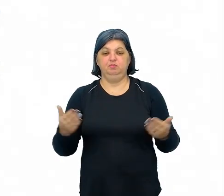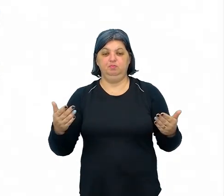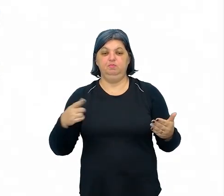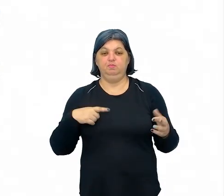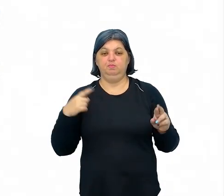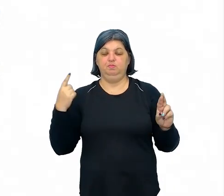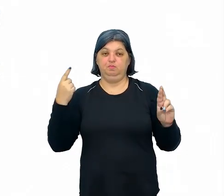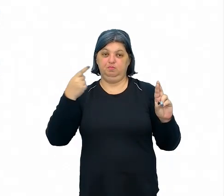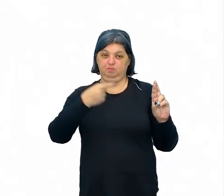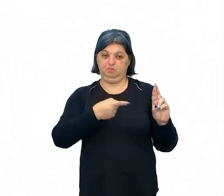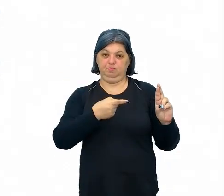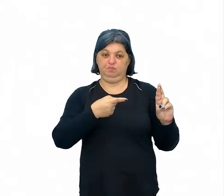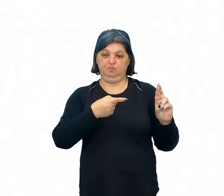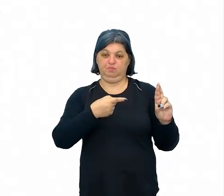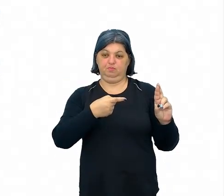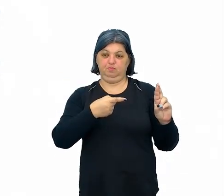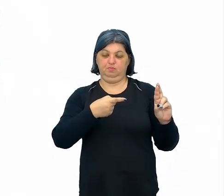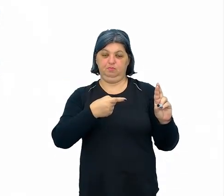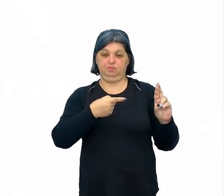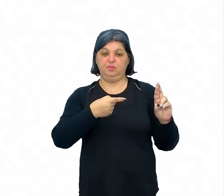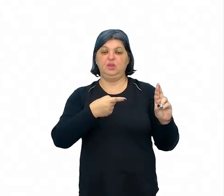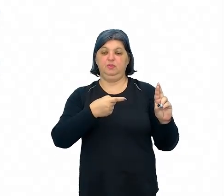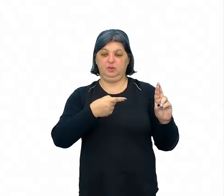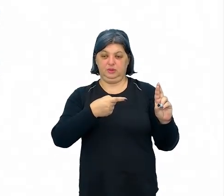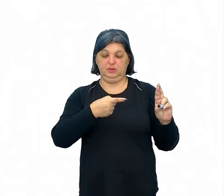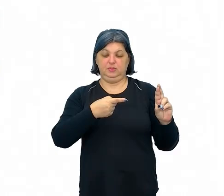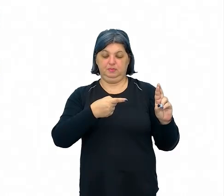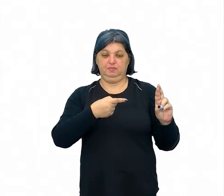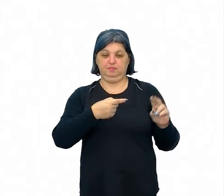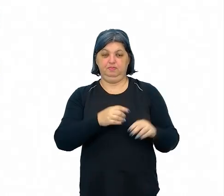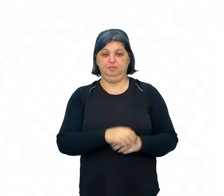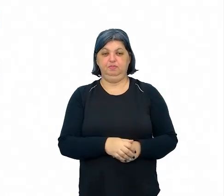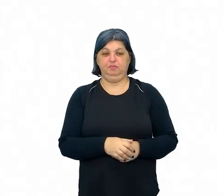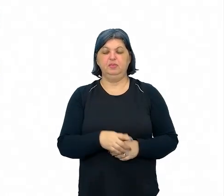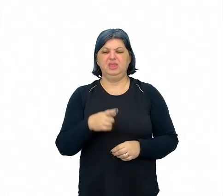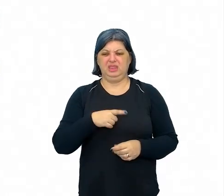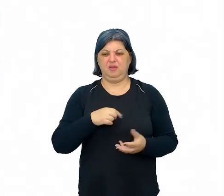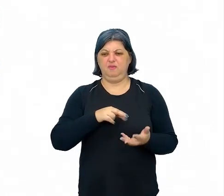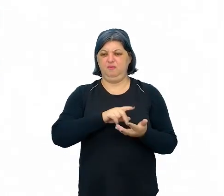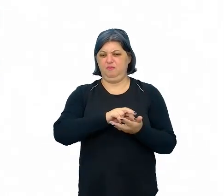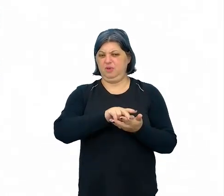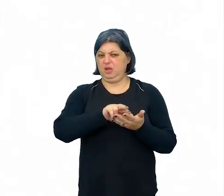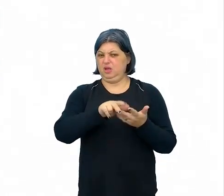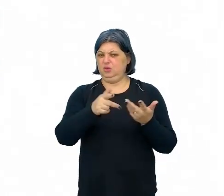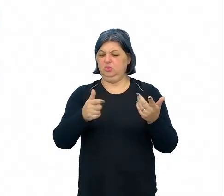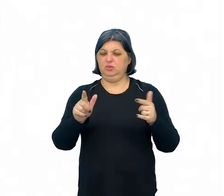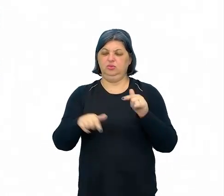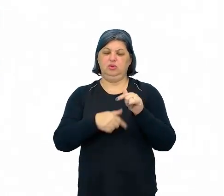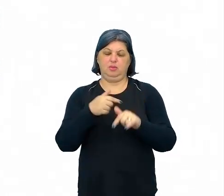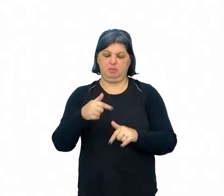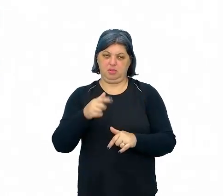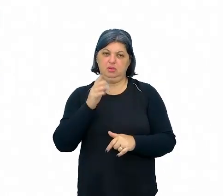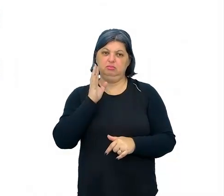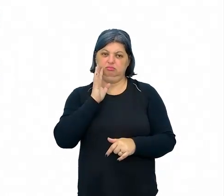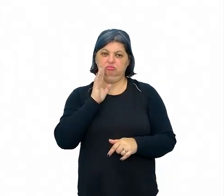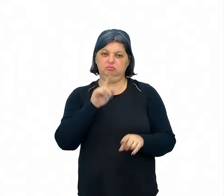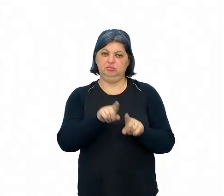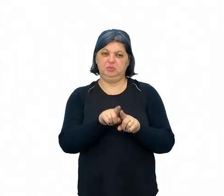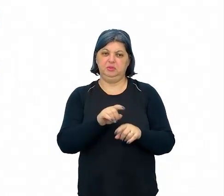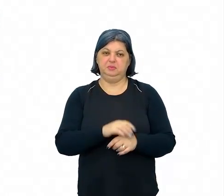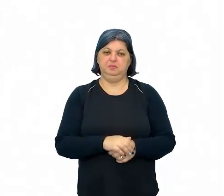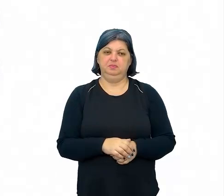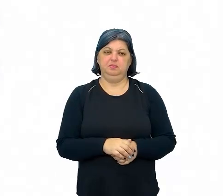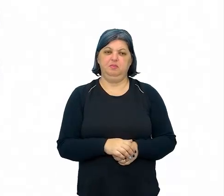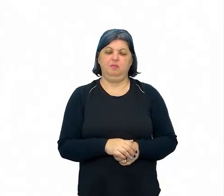para vocês, né? Referências, a gente tem outros trabalhos bacanas aqui, né?